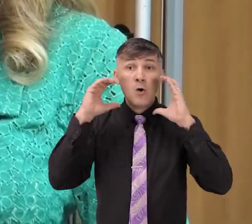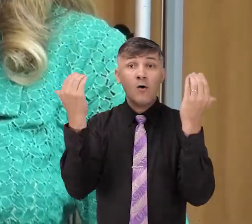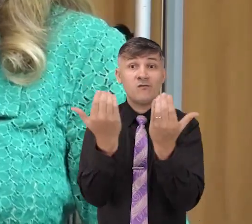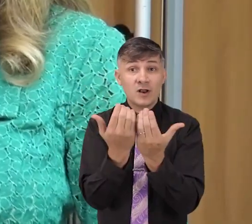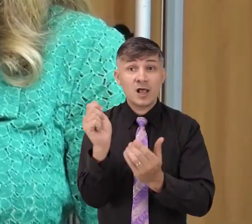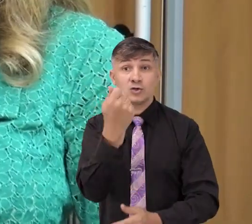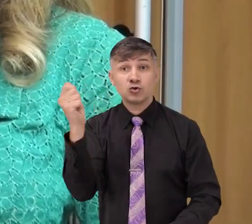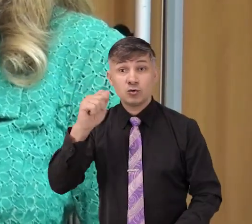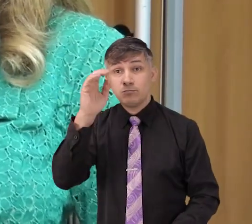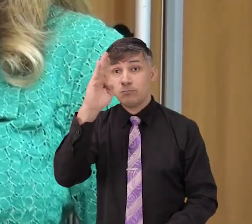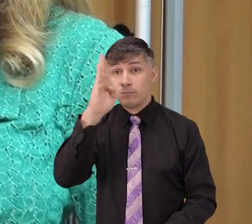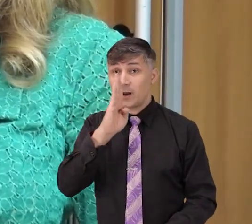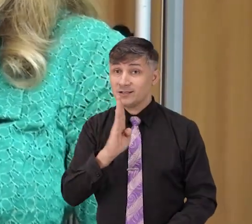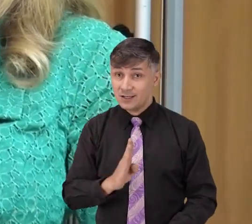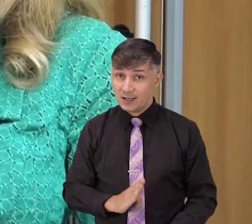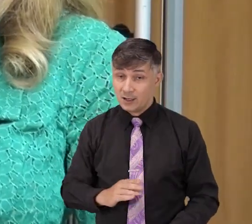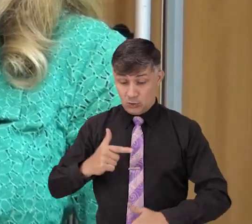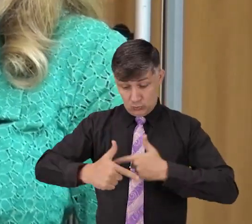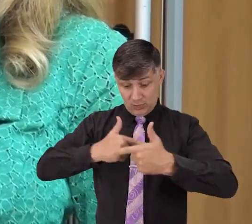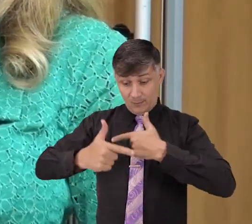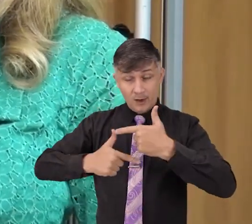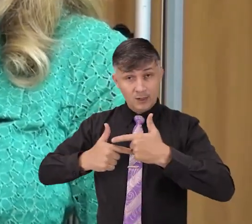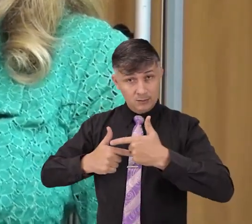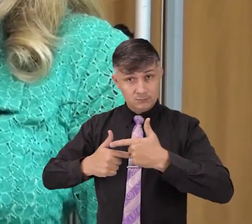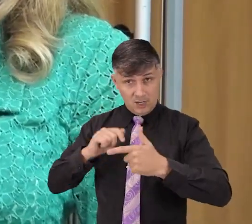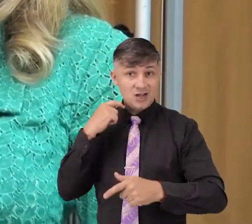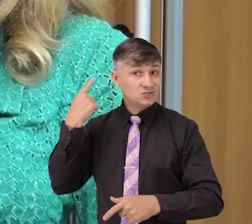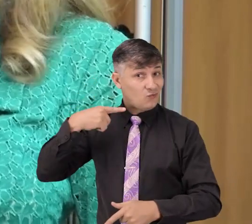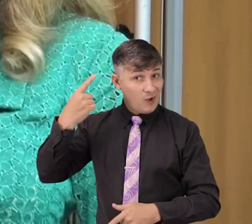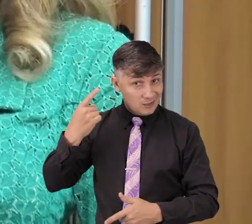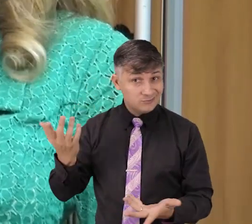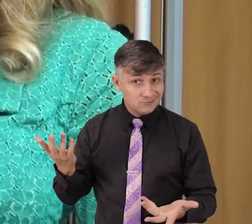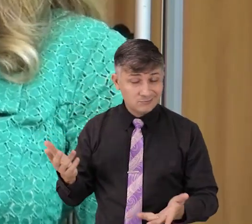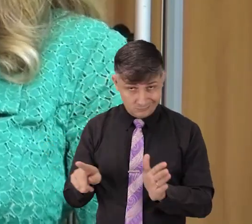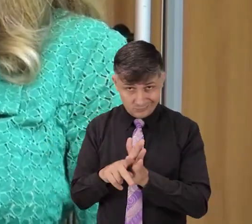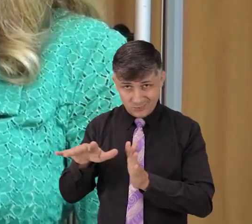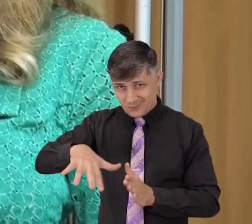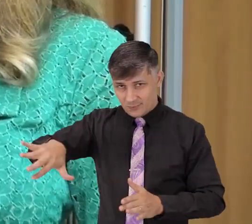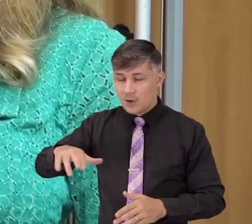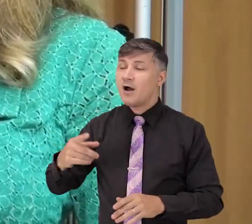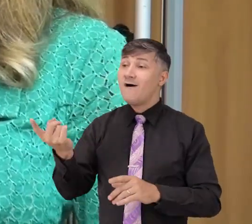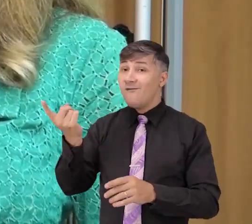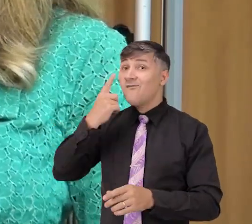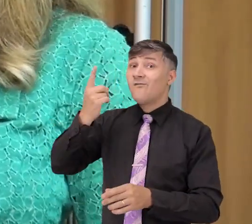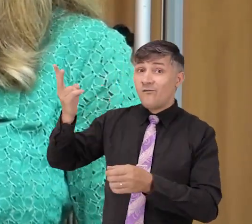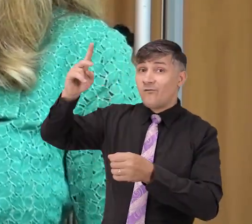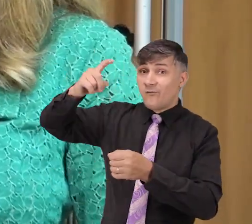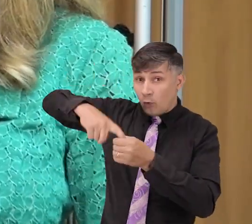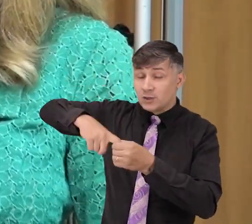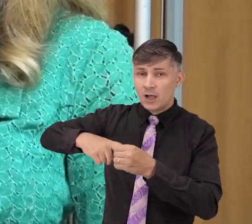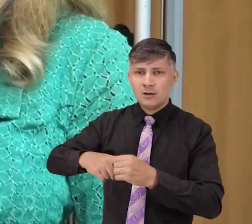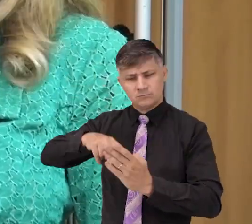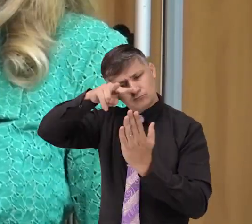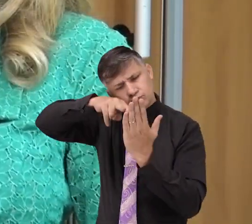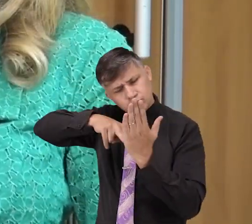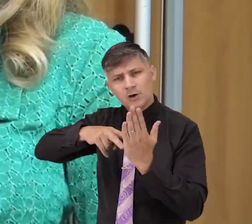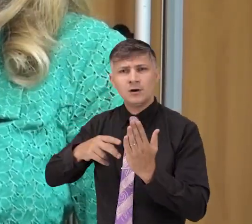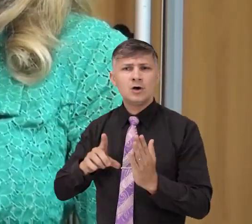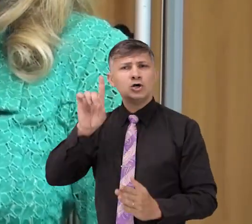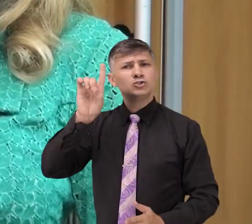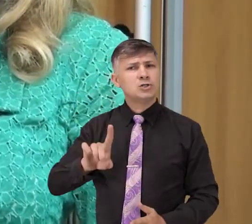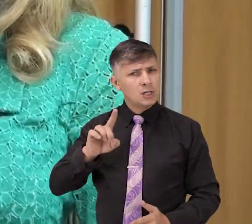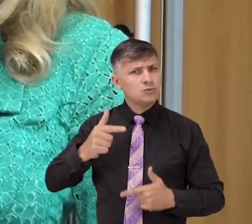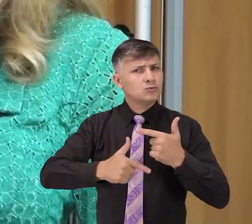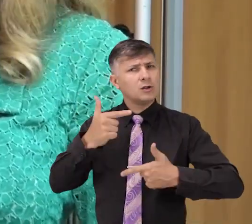na conferência da Associação Brasileira de Advogados Trabalhistas, que é revisitando os princípios do direito do trabalho. Do direito material do